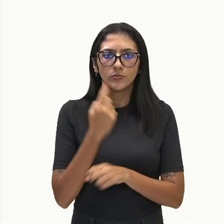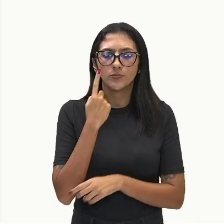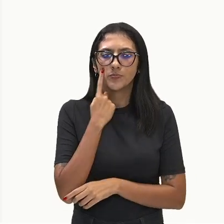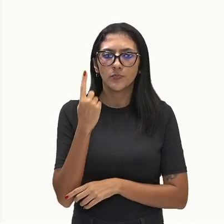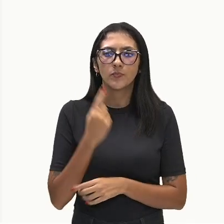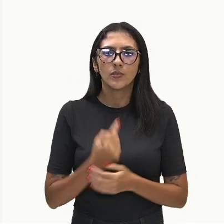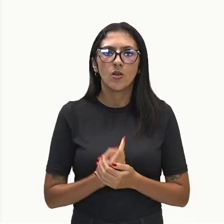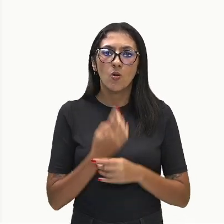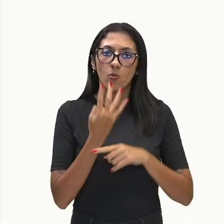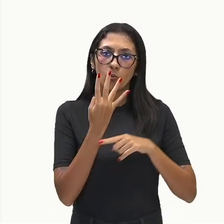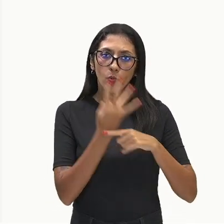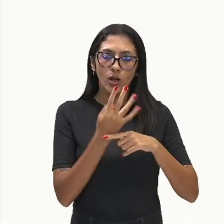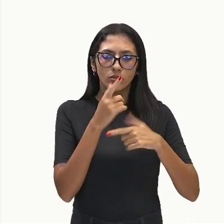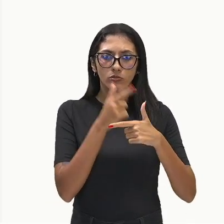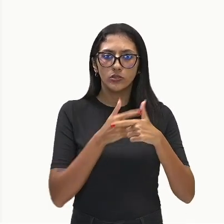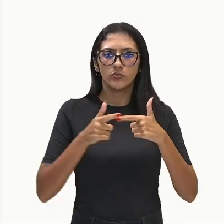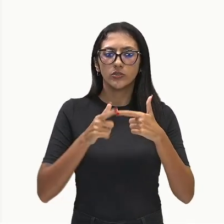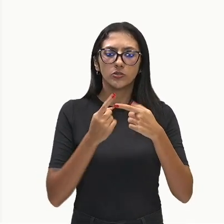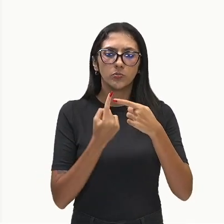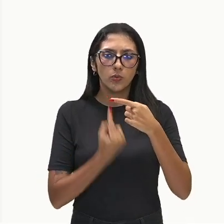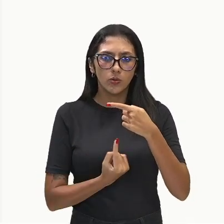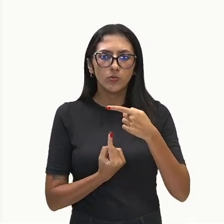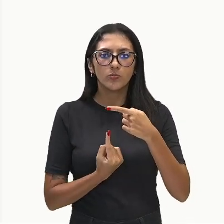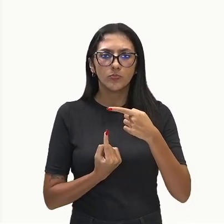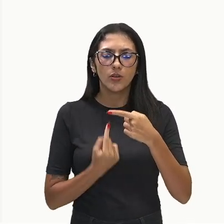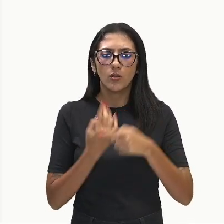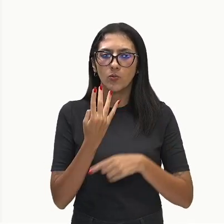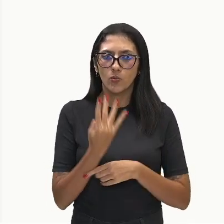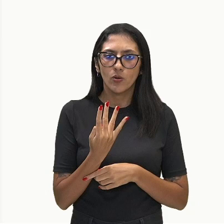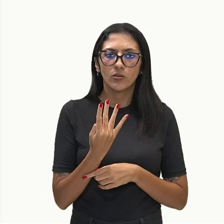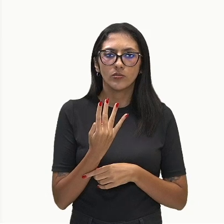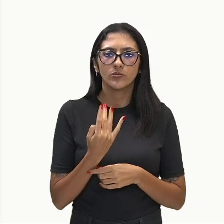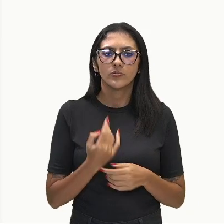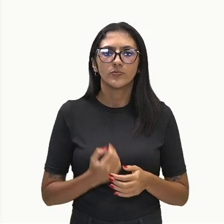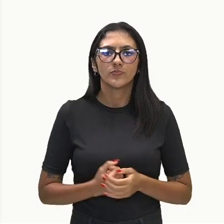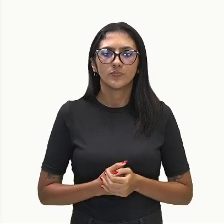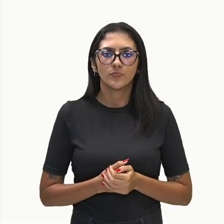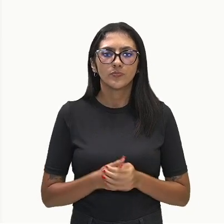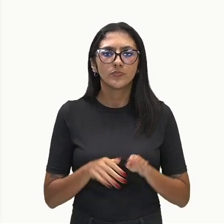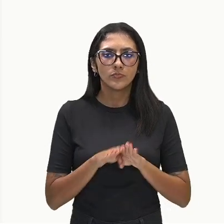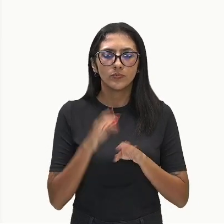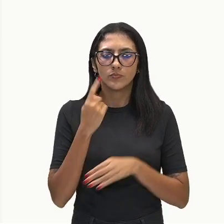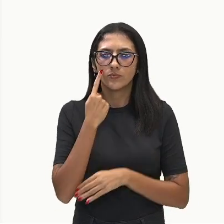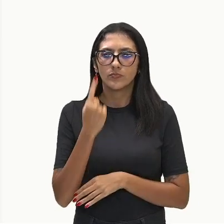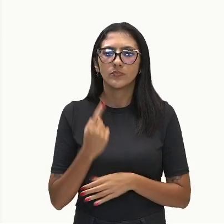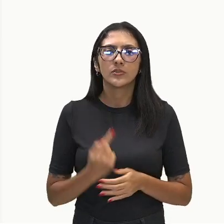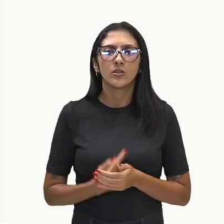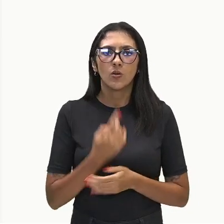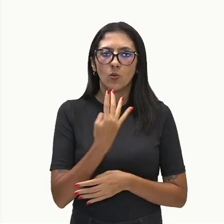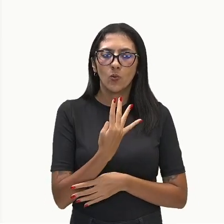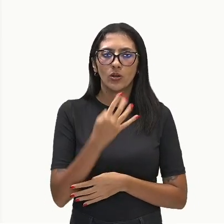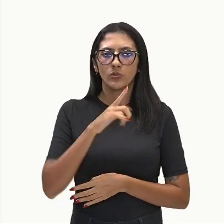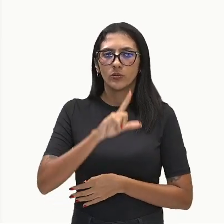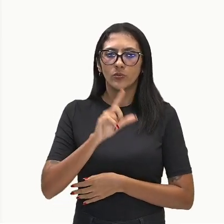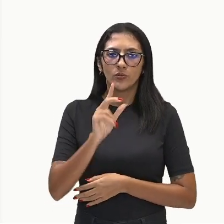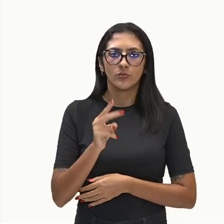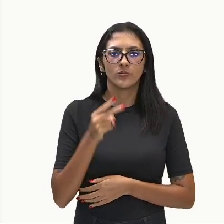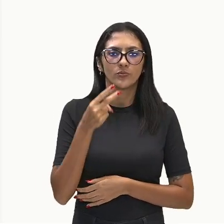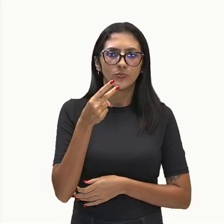e divide por 1. 4 dividido por 1, 4. 4 vezes L ao quadrado, 4L ao quadrado.